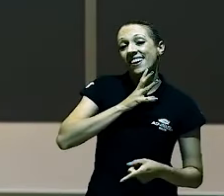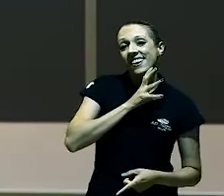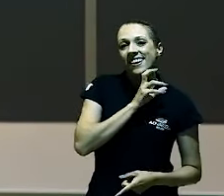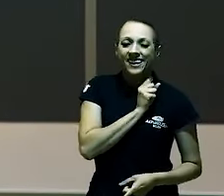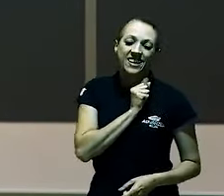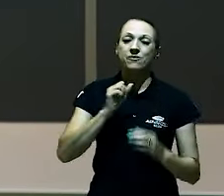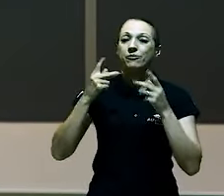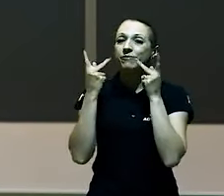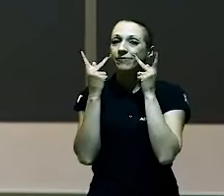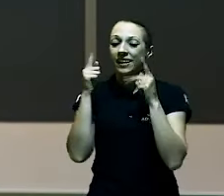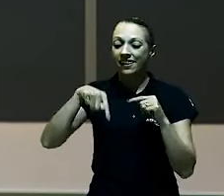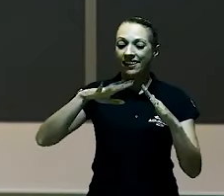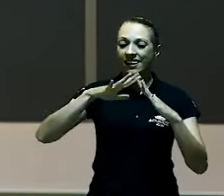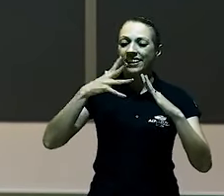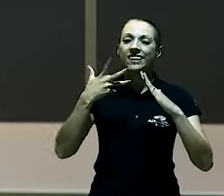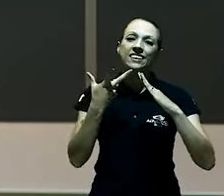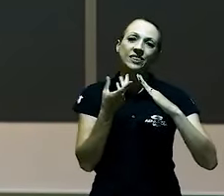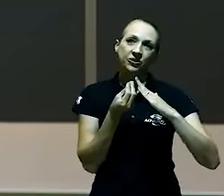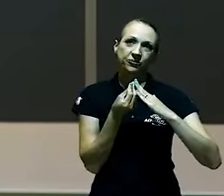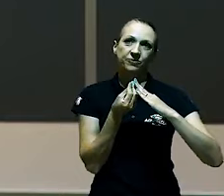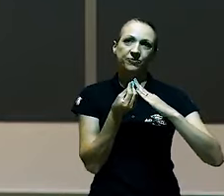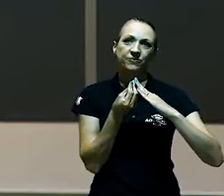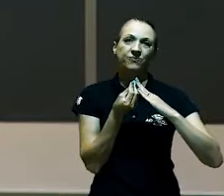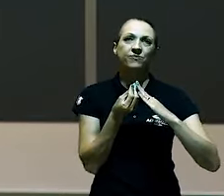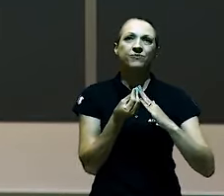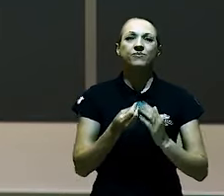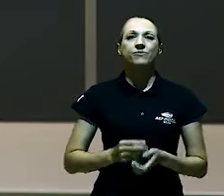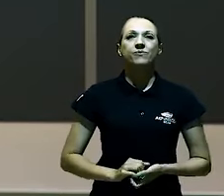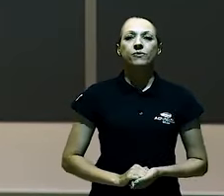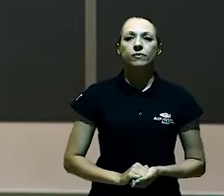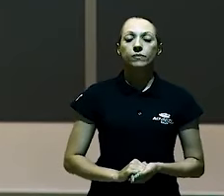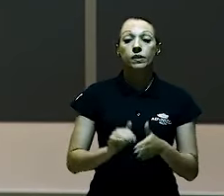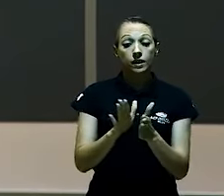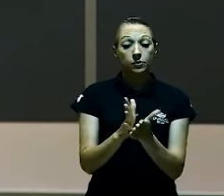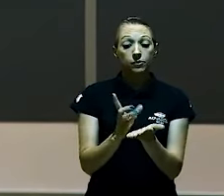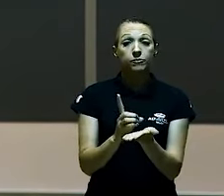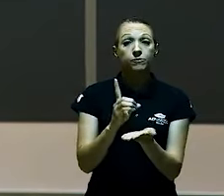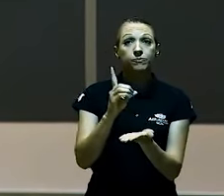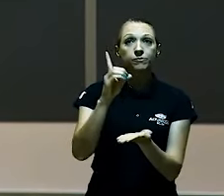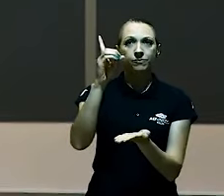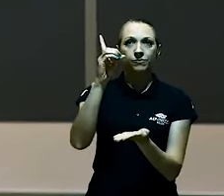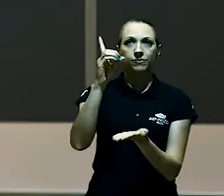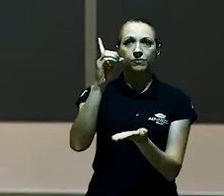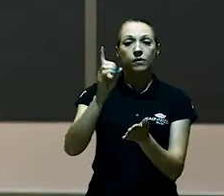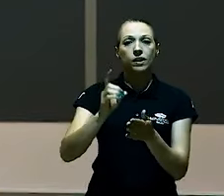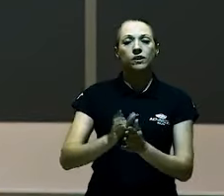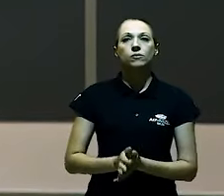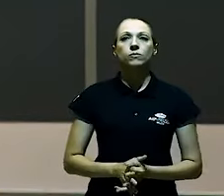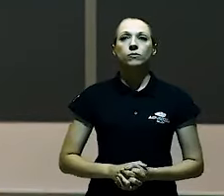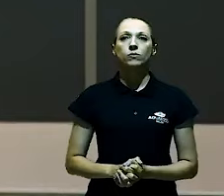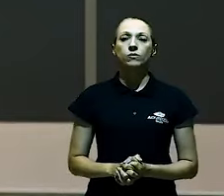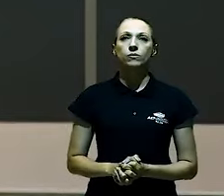Sim, que pastor, obrigado. Obrigado pelo privilégio e pela oportunidade. Abra a Bíblia comigo e, por favor, deixe a Bíblia aberta. Livro do